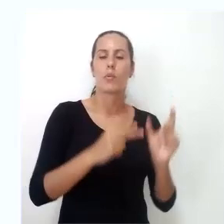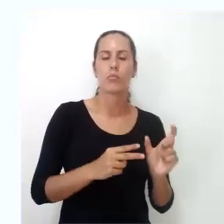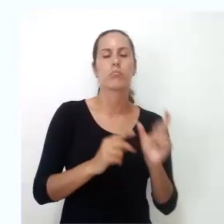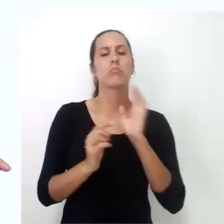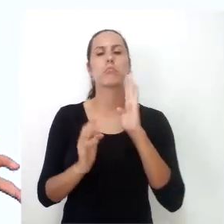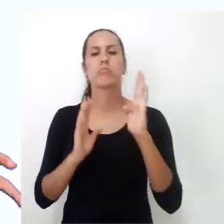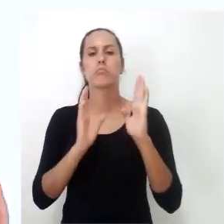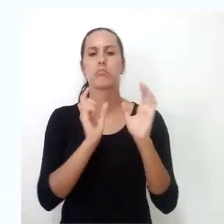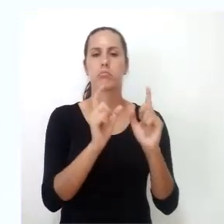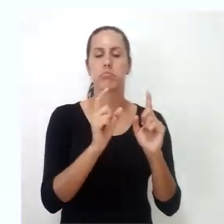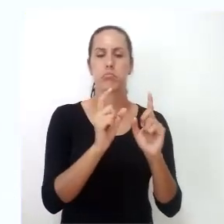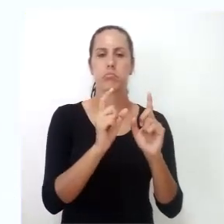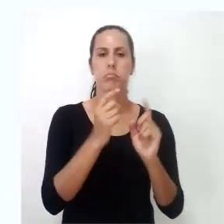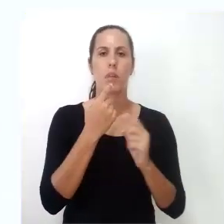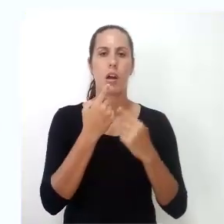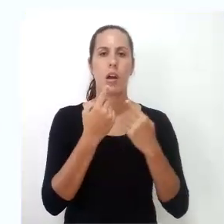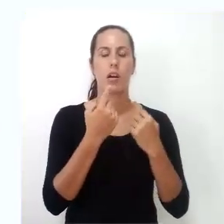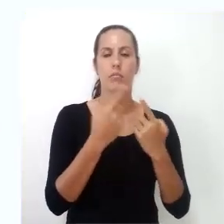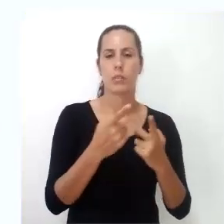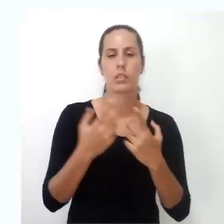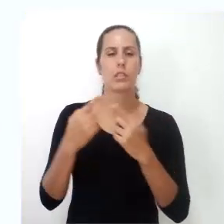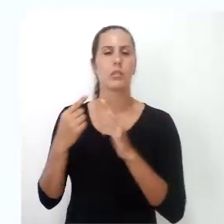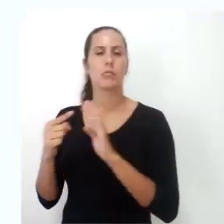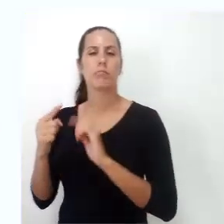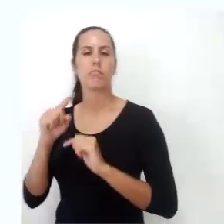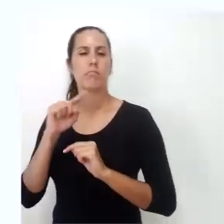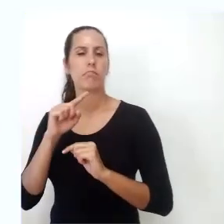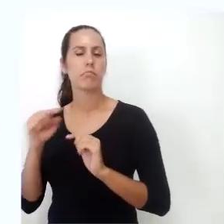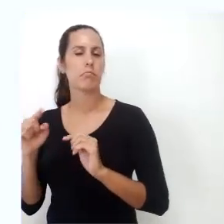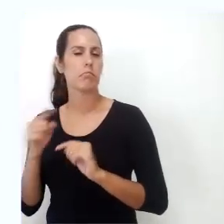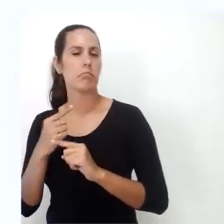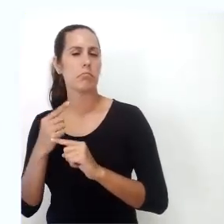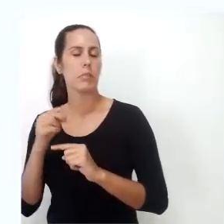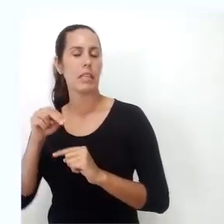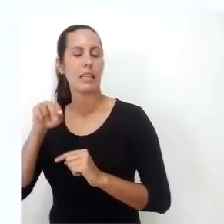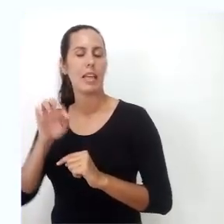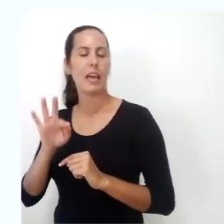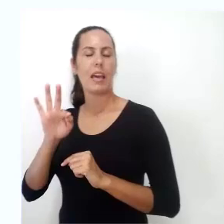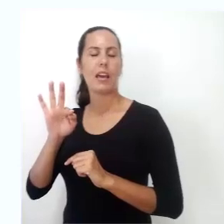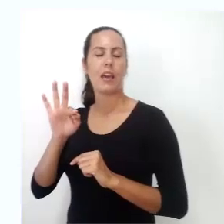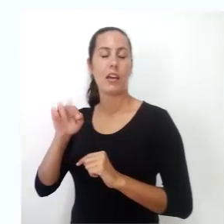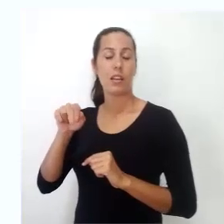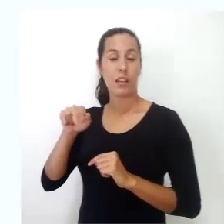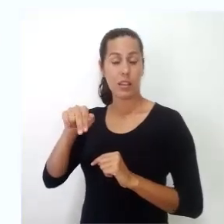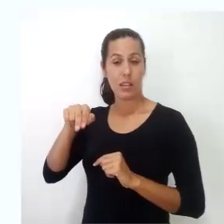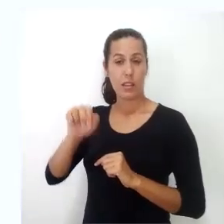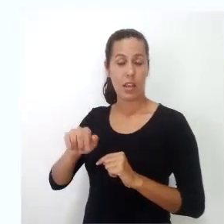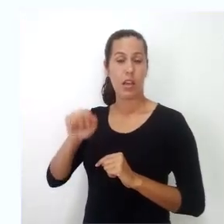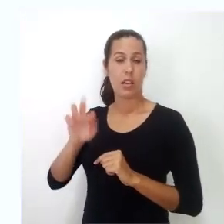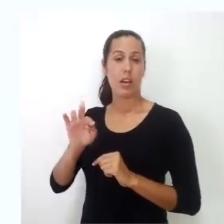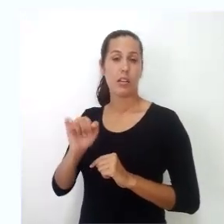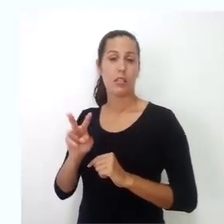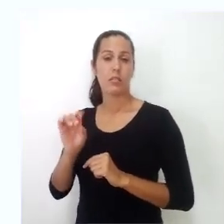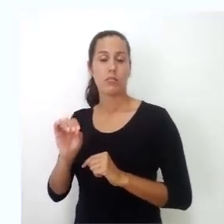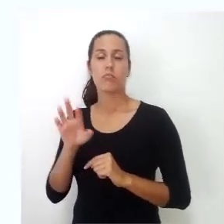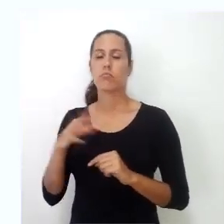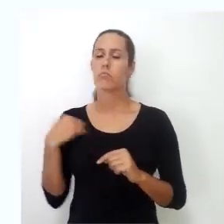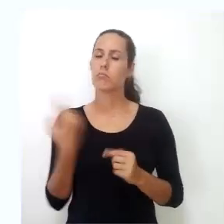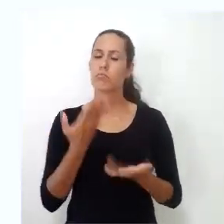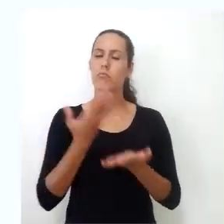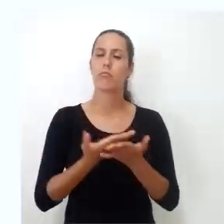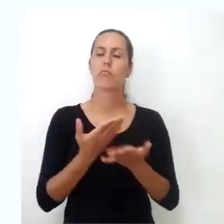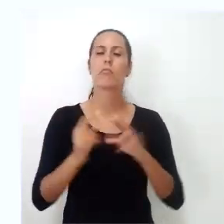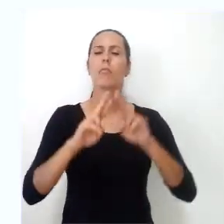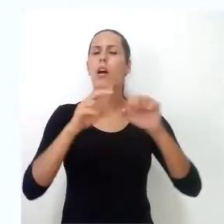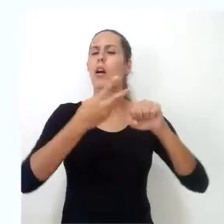imperativo afirmativo, imperativo negativo, então isso já é uma boa chance. Vamos utilizar